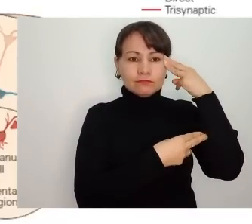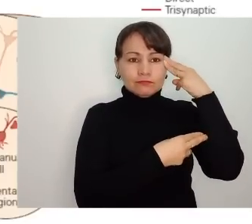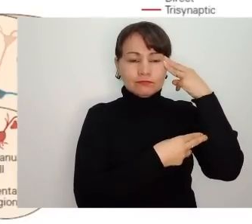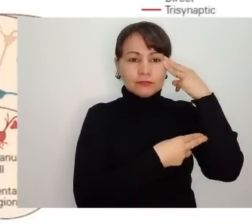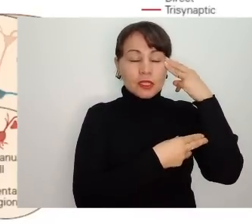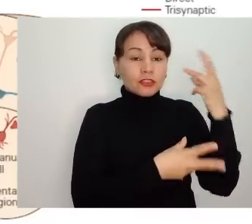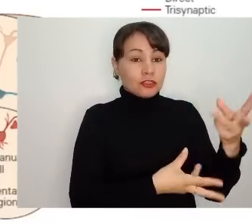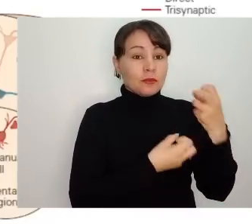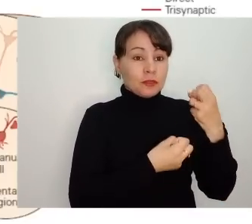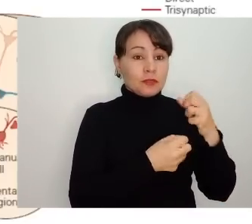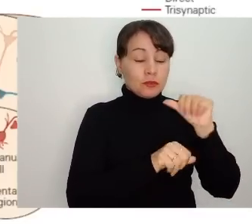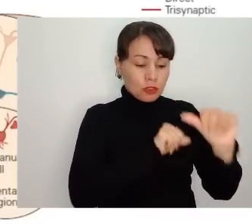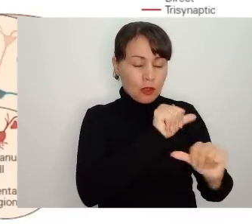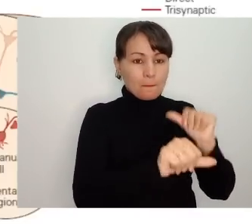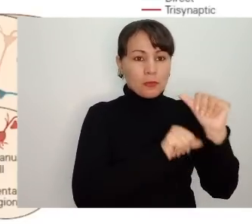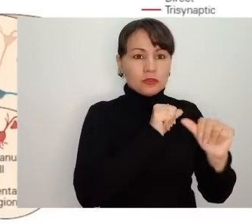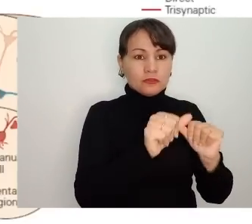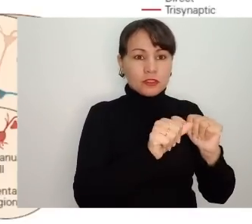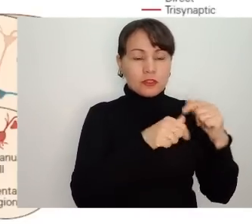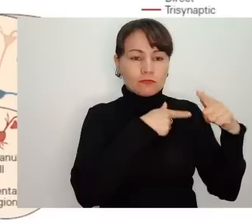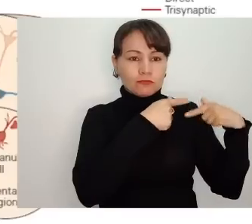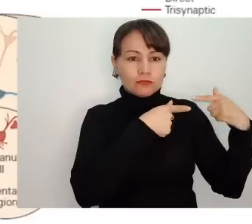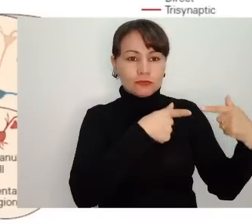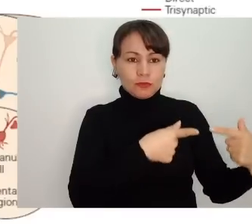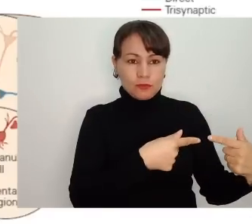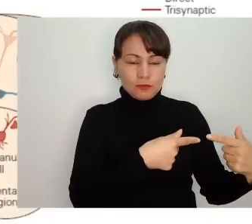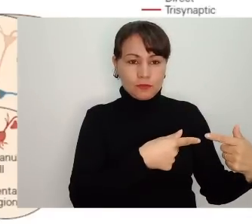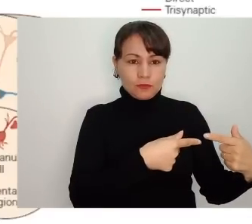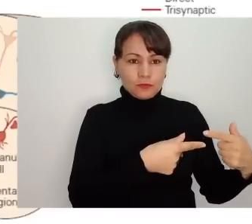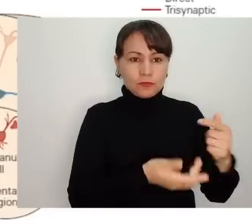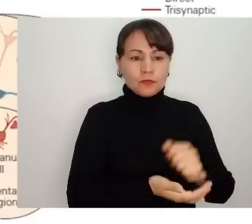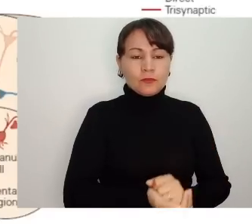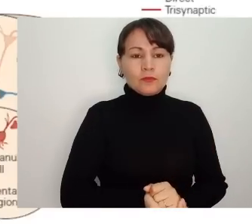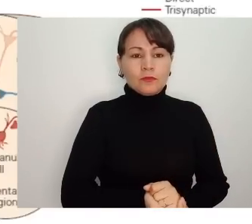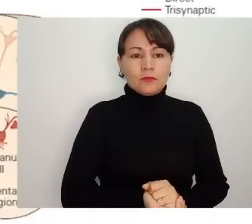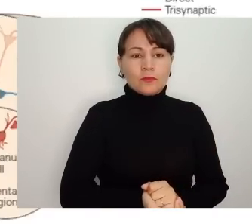gente já viu que tem uma modificação da expressão gênica.